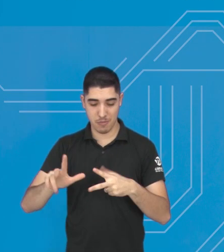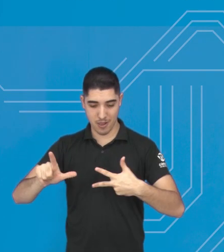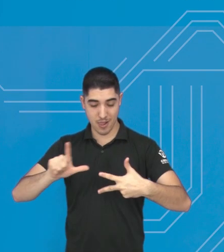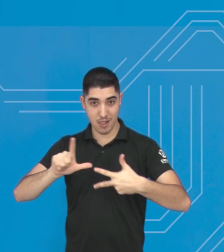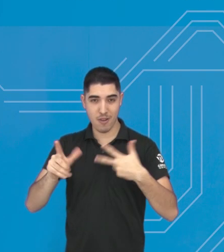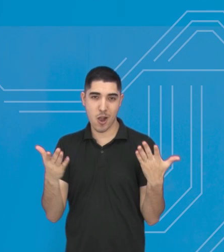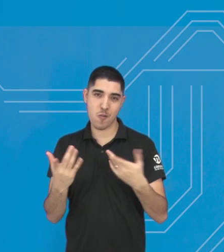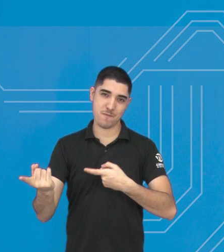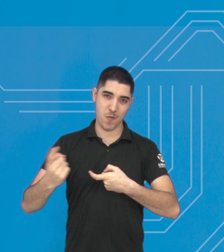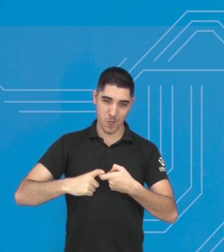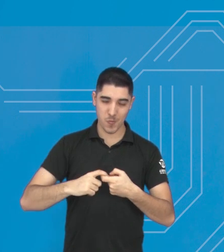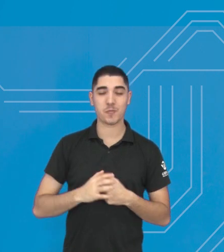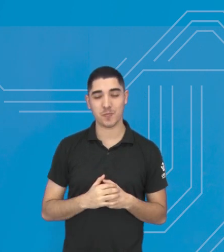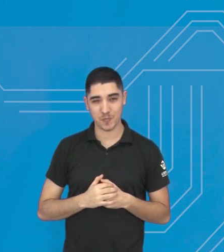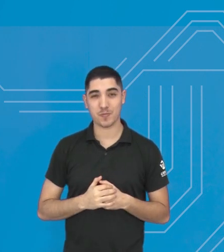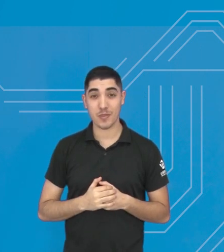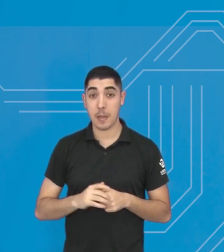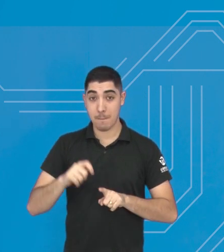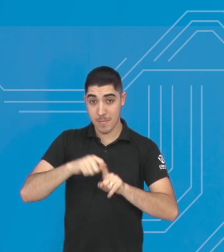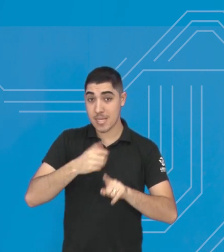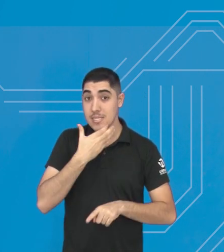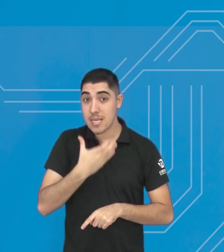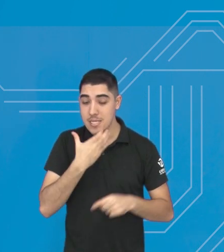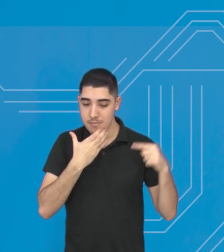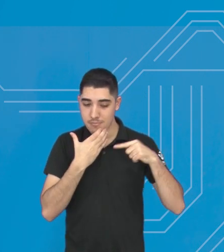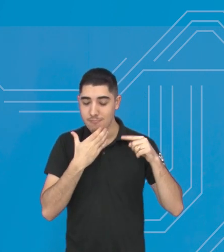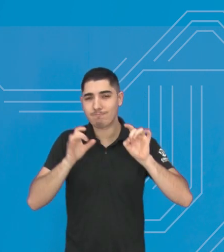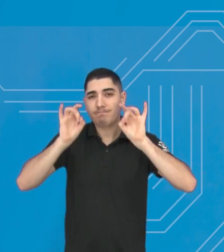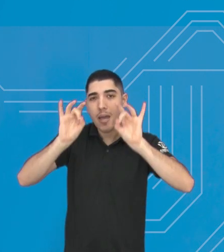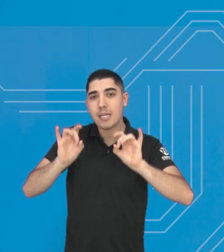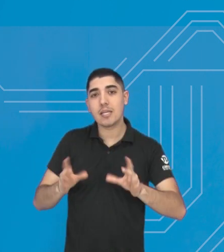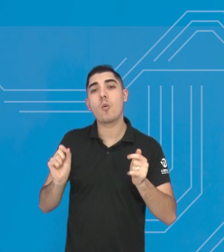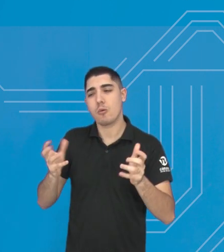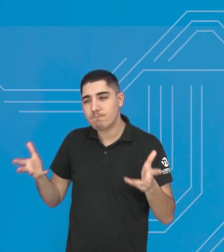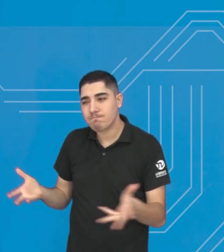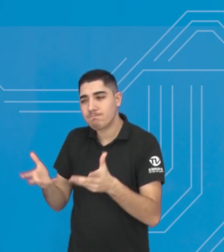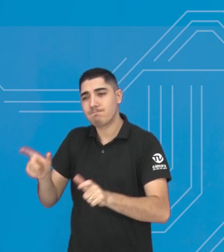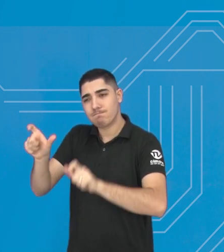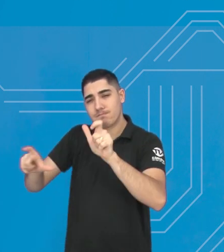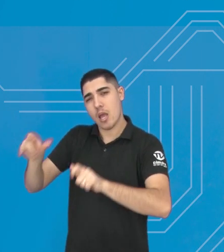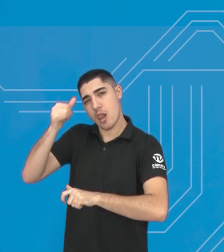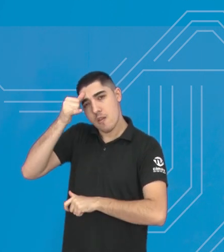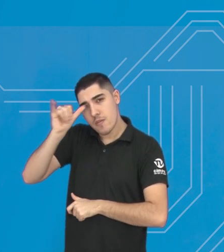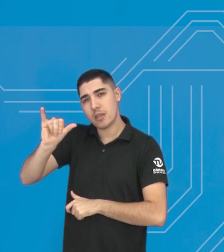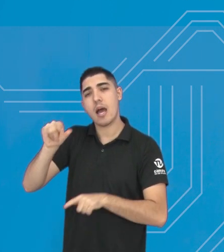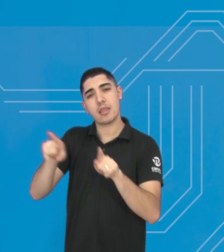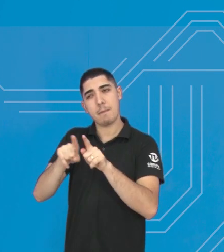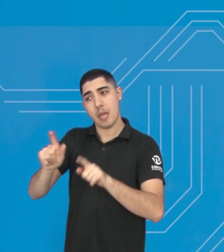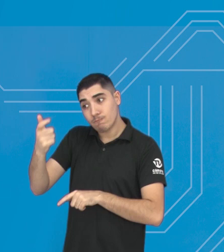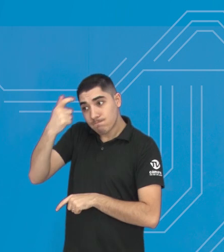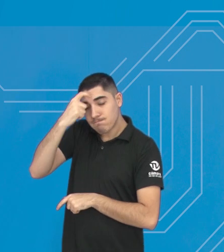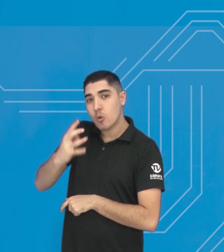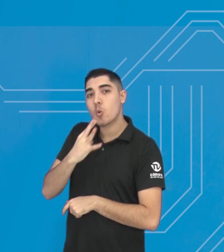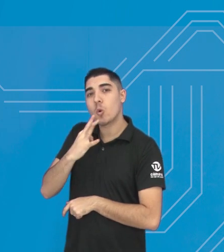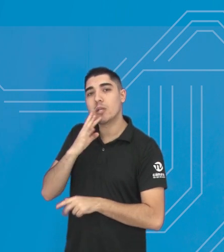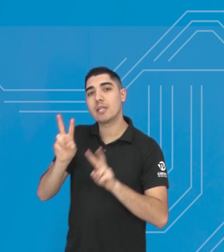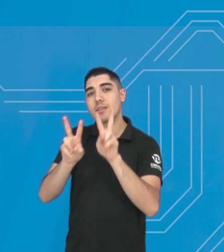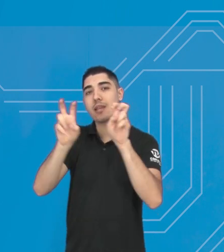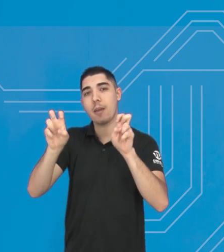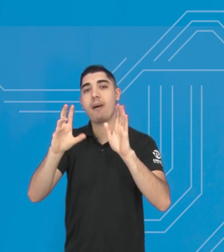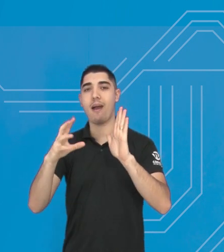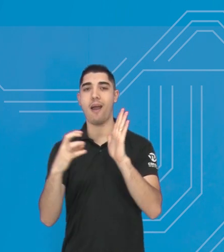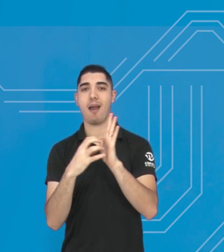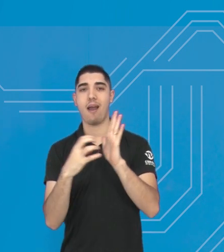Semana Legislativa está de volta. Dezembro é o mês dedicado a ações de prevenção e conscientização a respeito